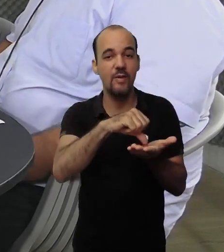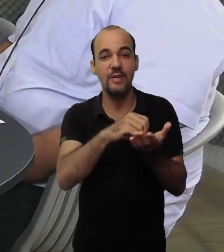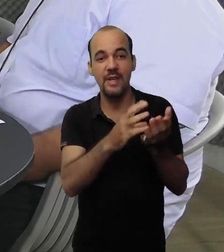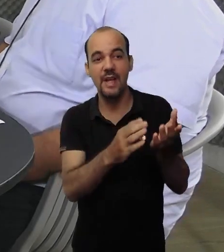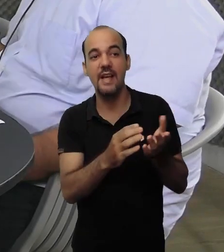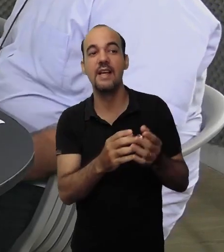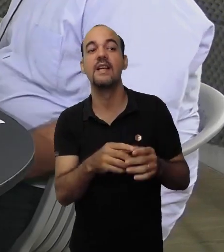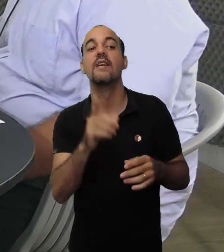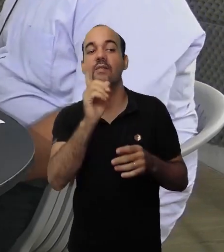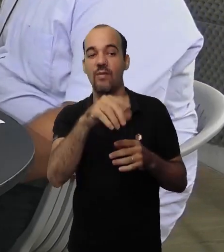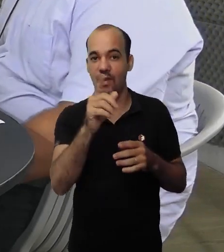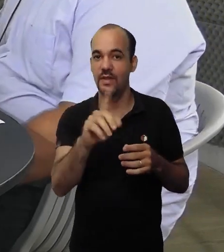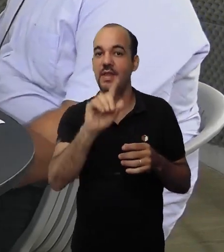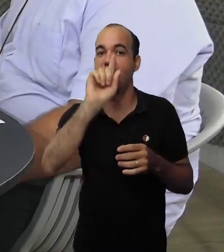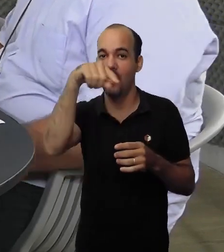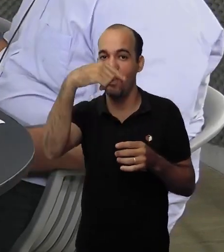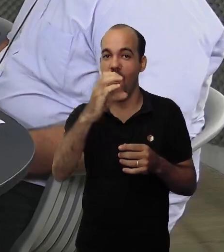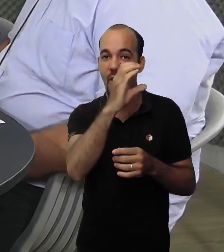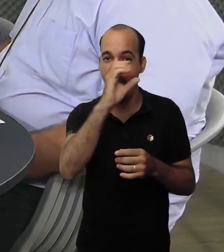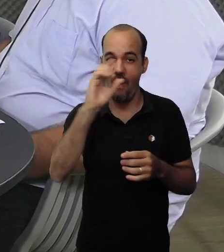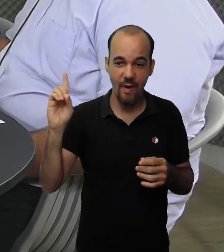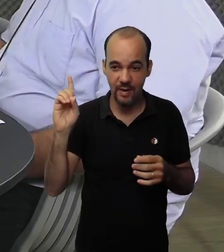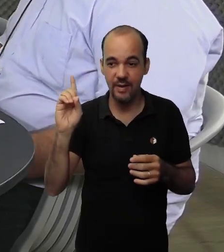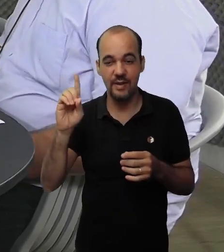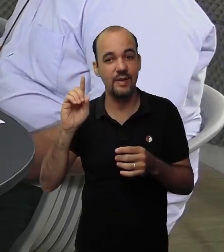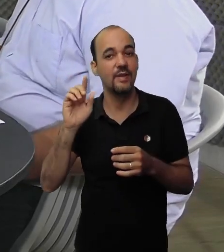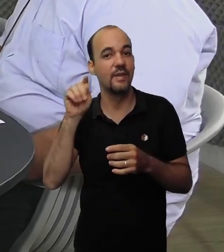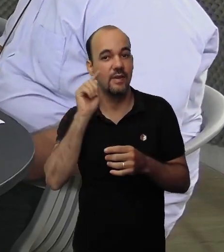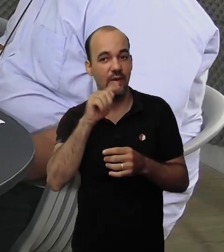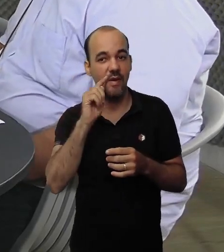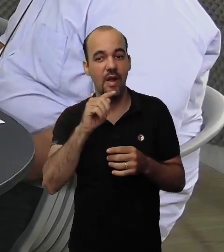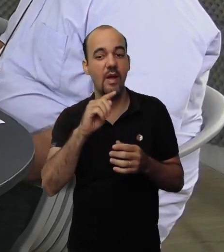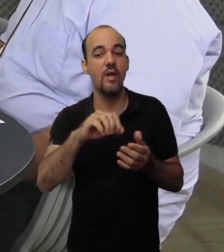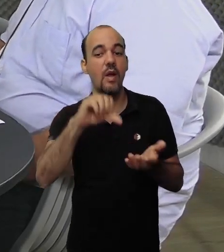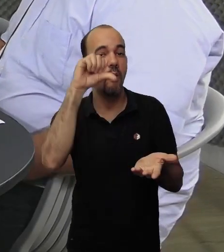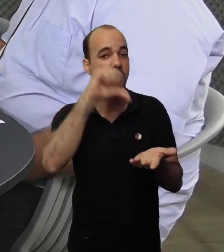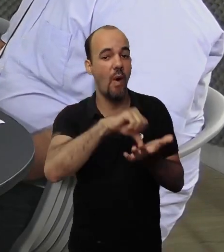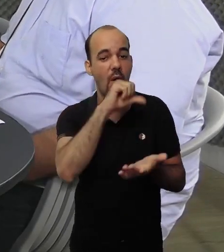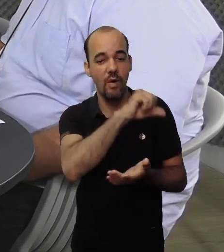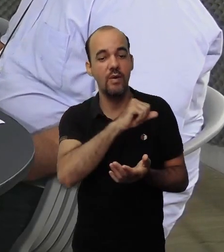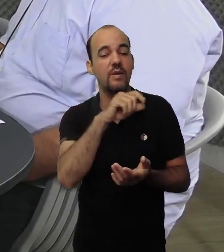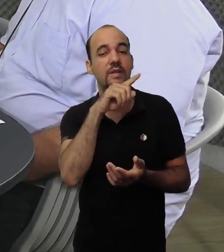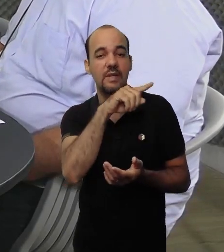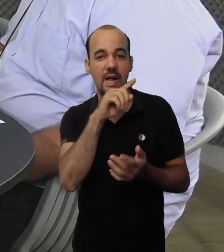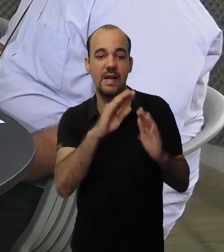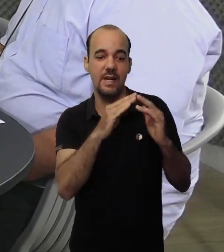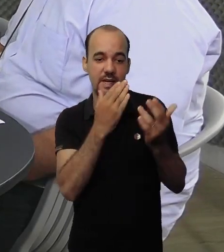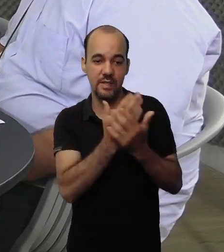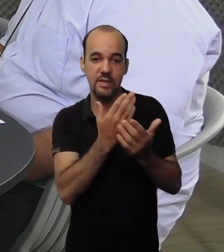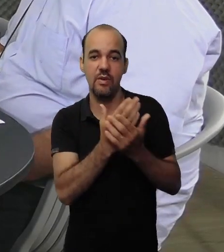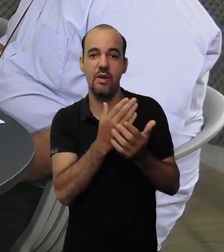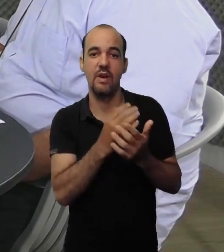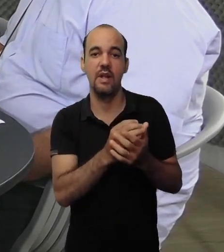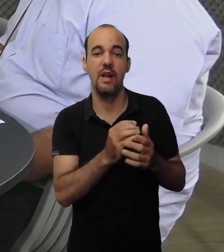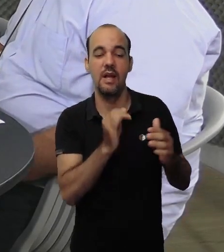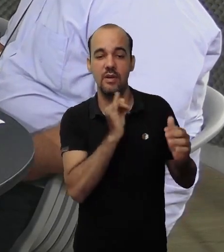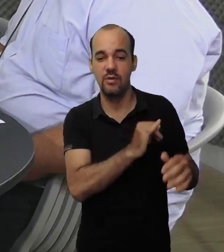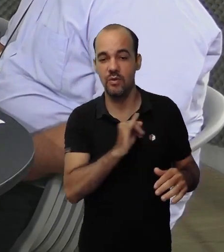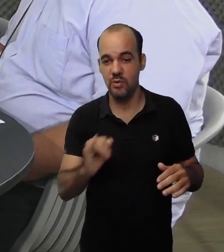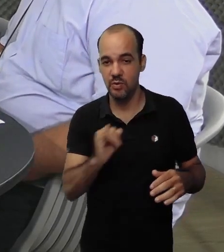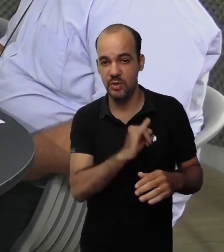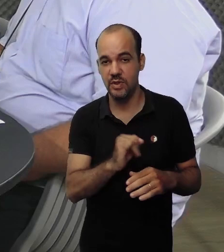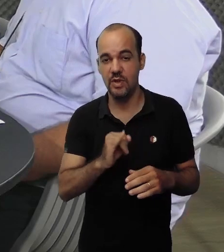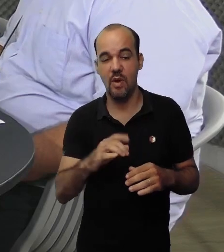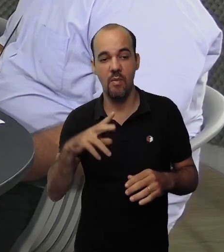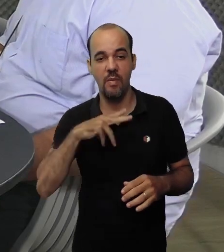da comunicação, porque que não chegou o polo lá na escola que ela está trabalhando, né, que é uma instituição específica, né, que tem a